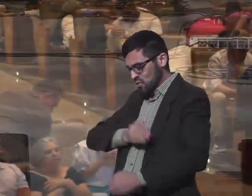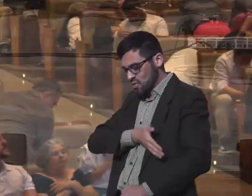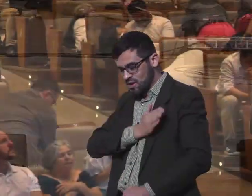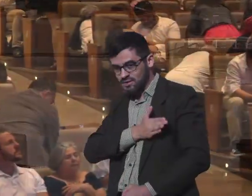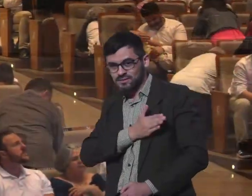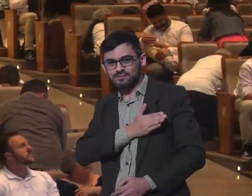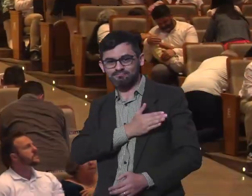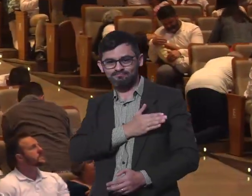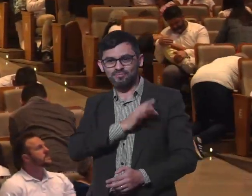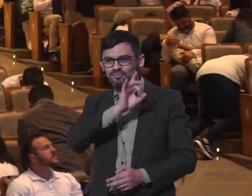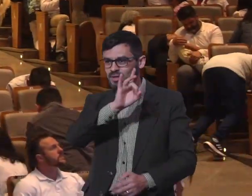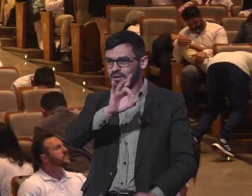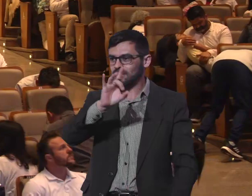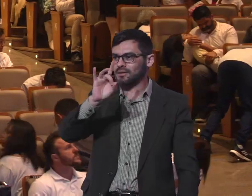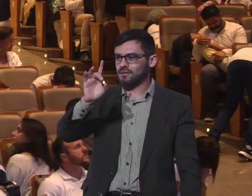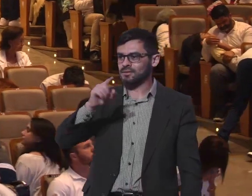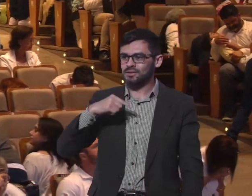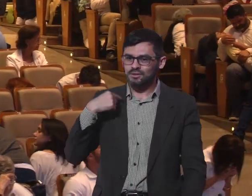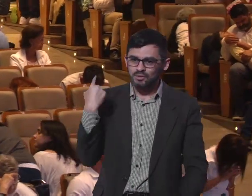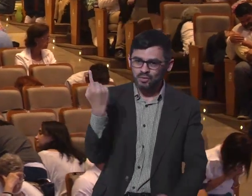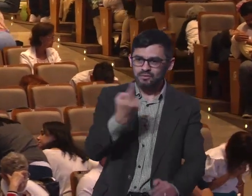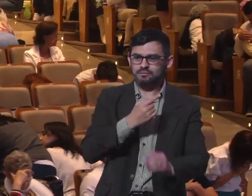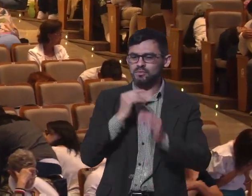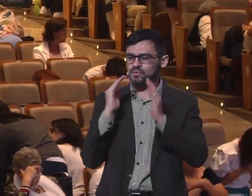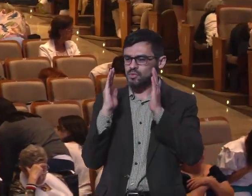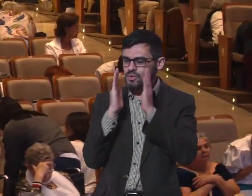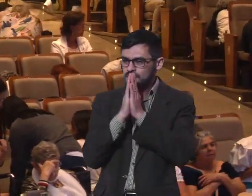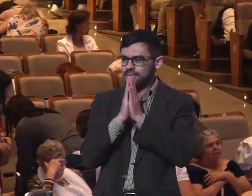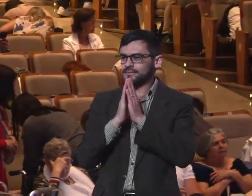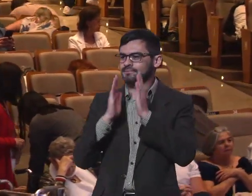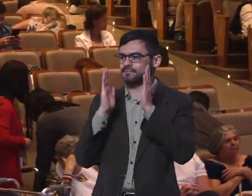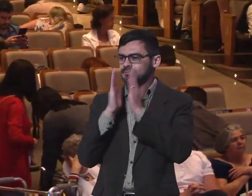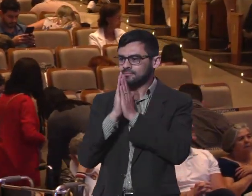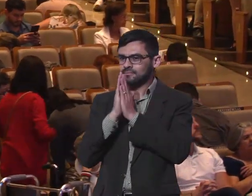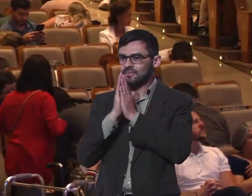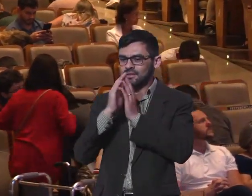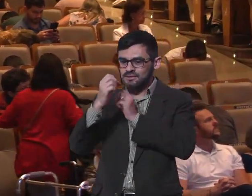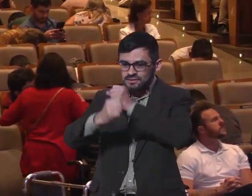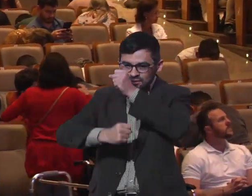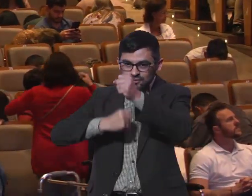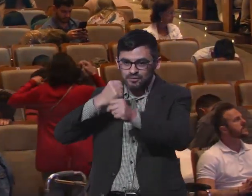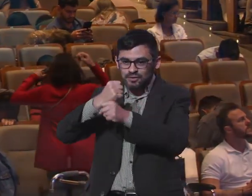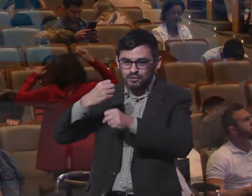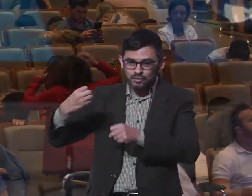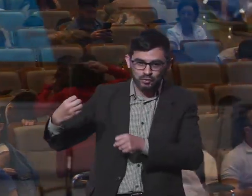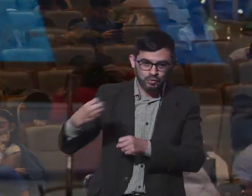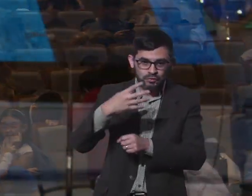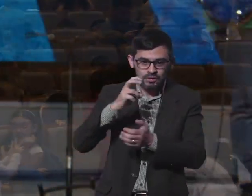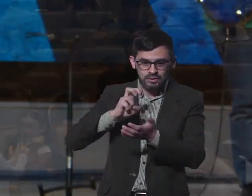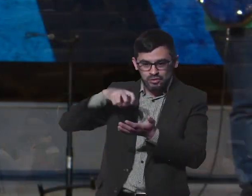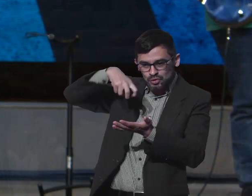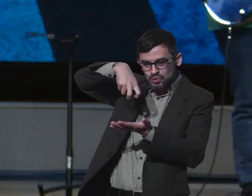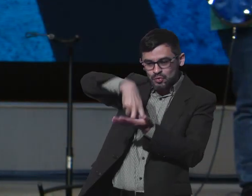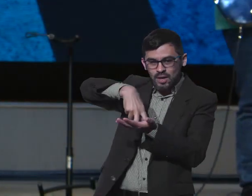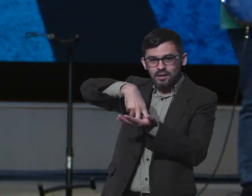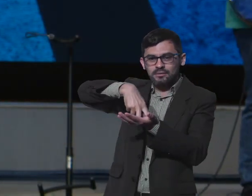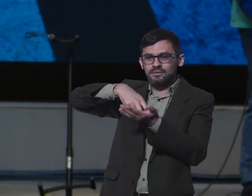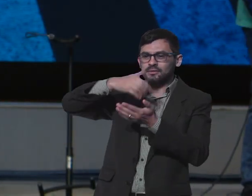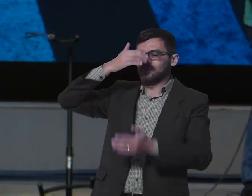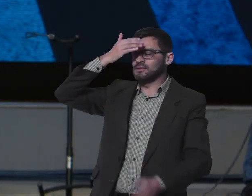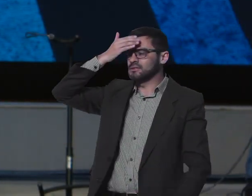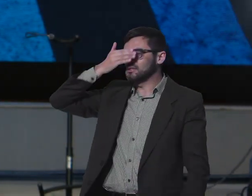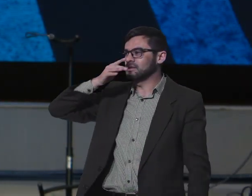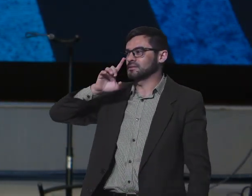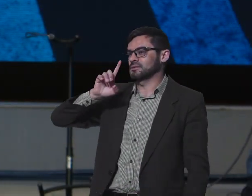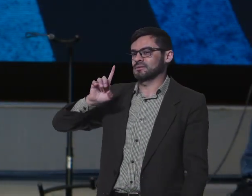mente. Nós vamos passar essa virada de ano de joelhos diante